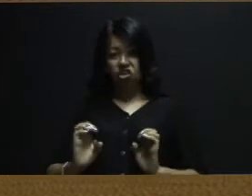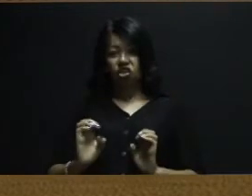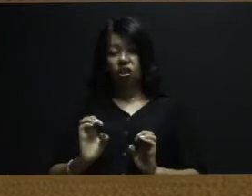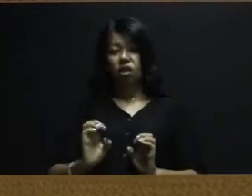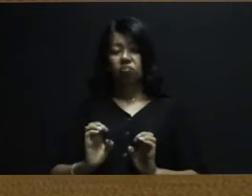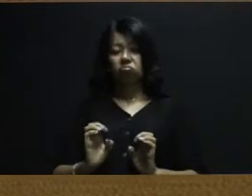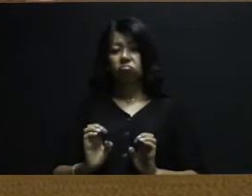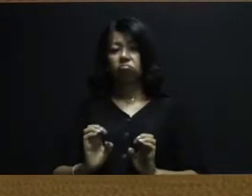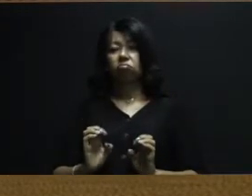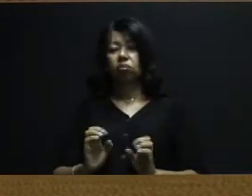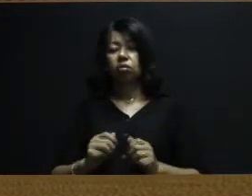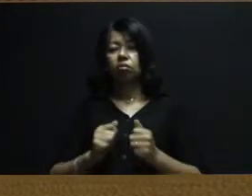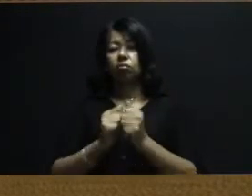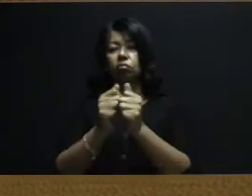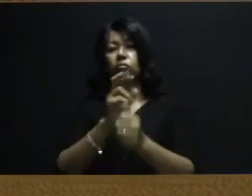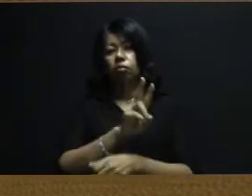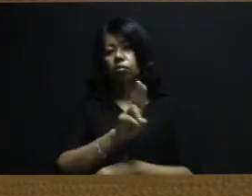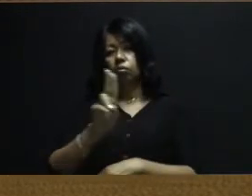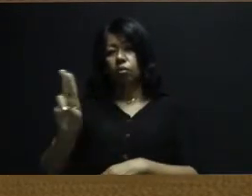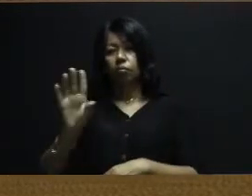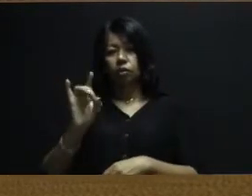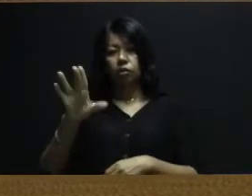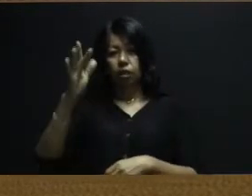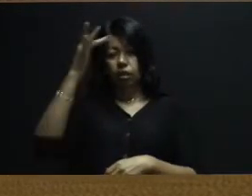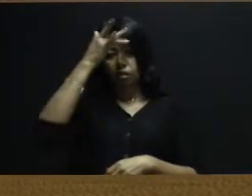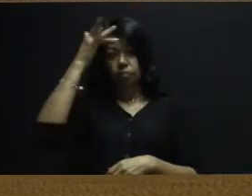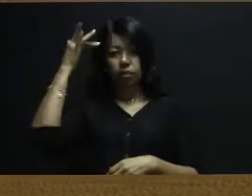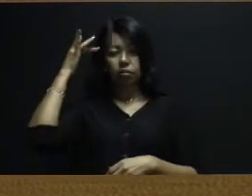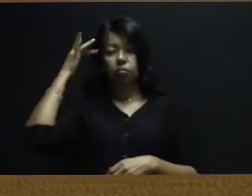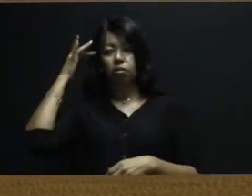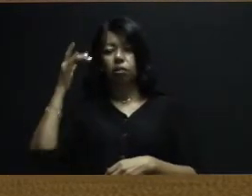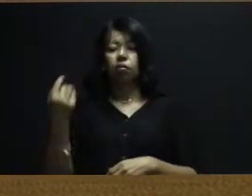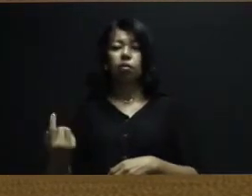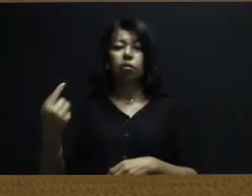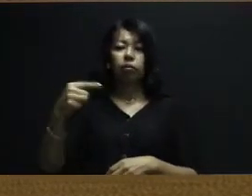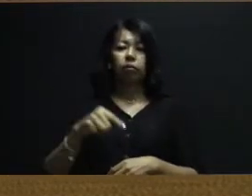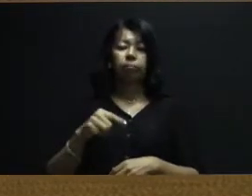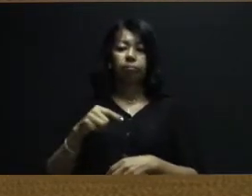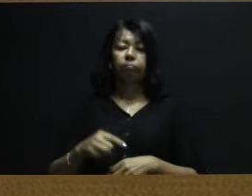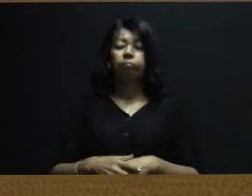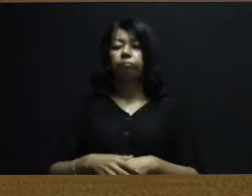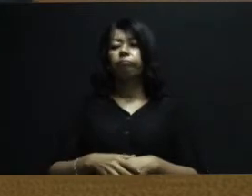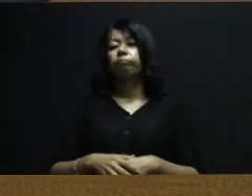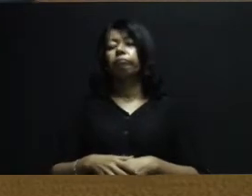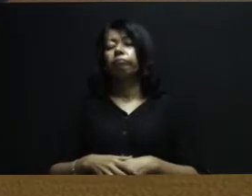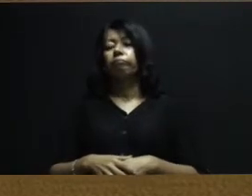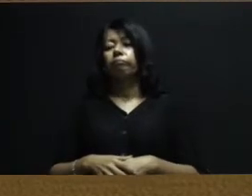se confunde com o nome de cada um de vocês. E eu deixo